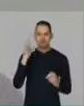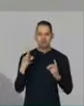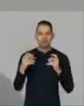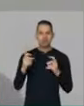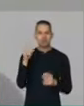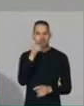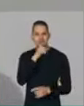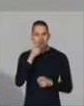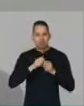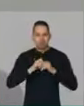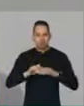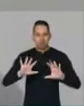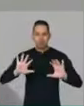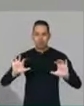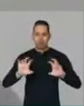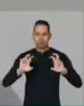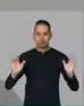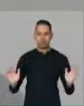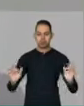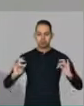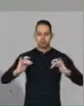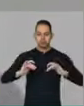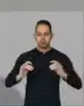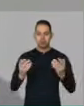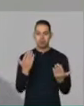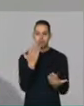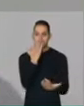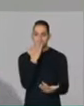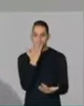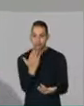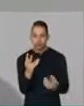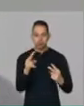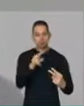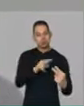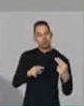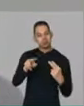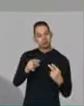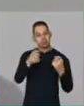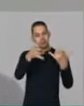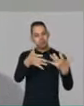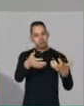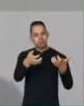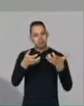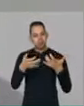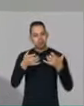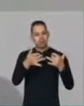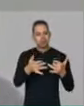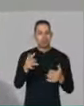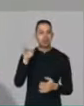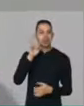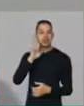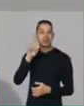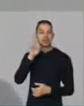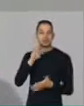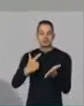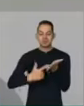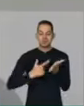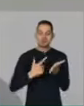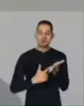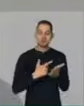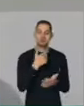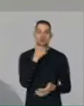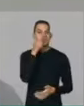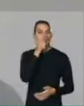ele se permitiu ser o mordomo. Ele foi o mordomo. Eu me lembrei dos livros de Agatha Christie. Ele tentou